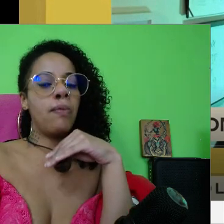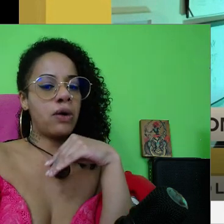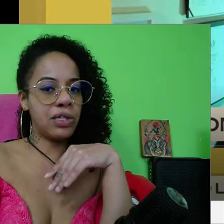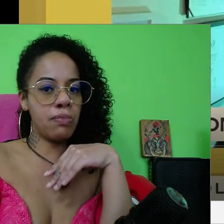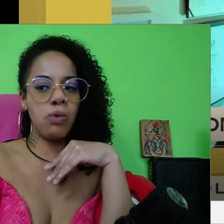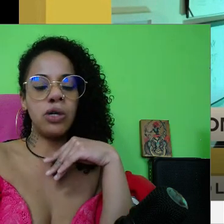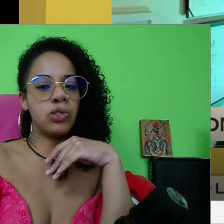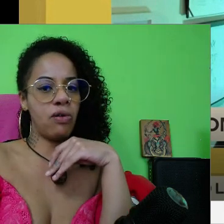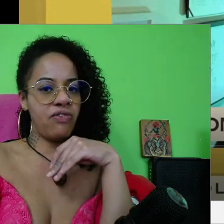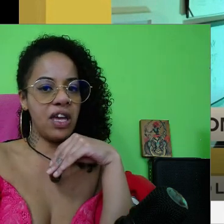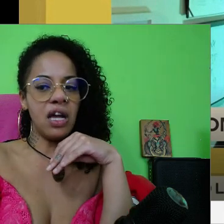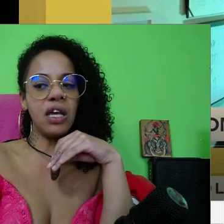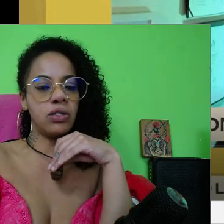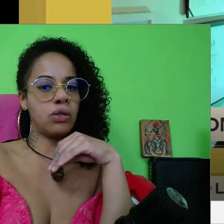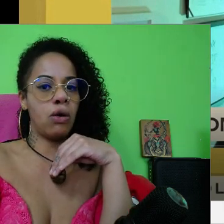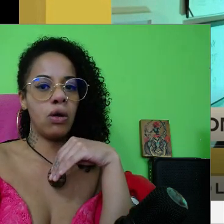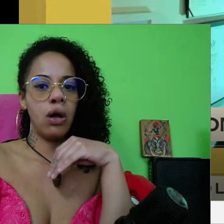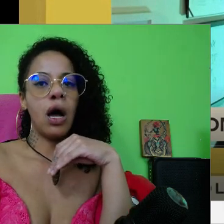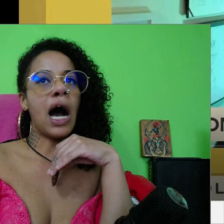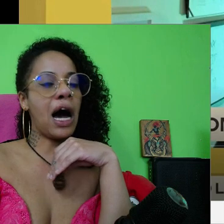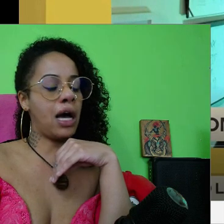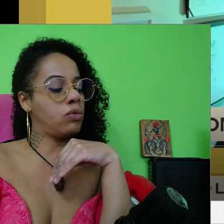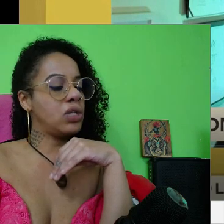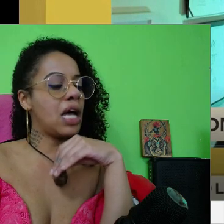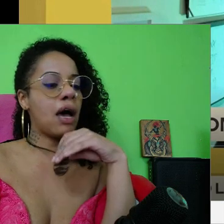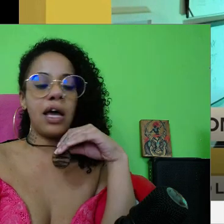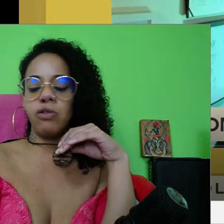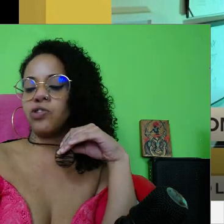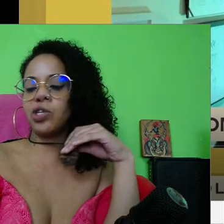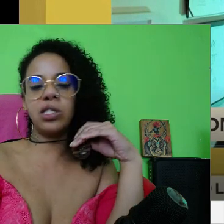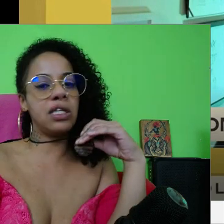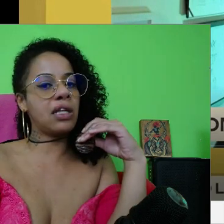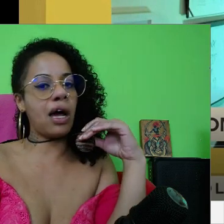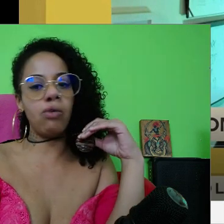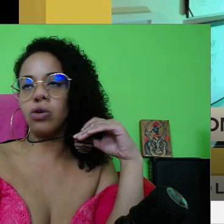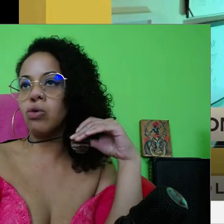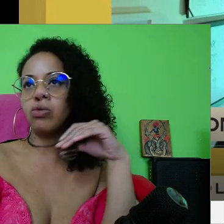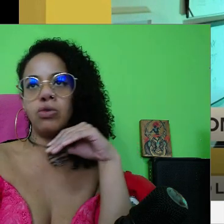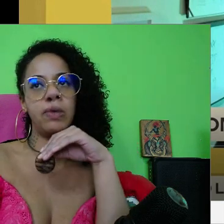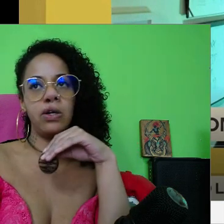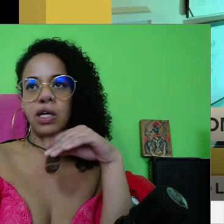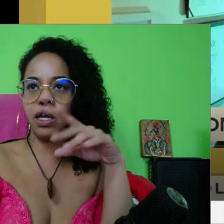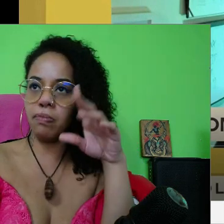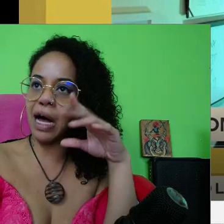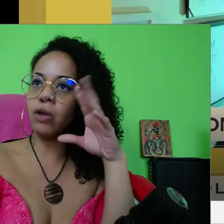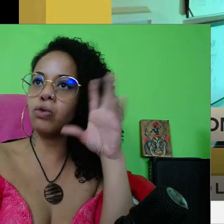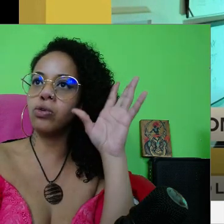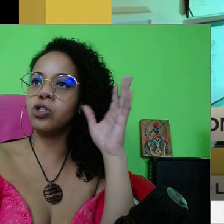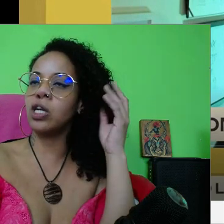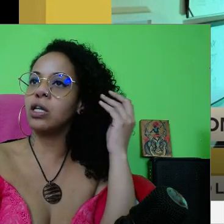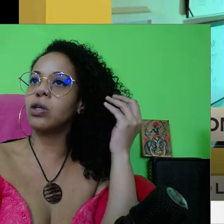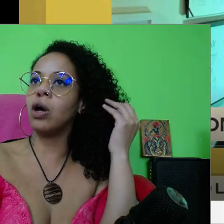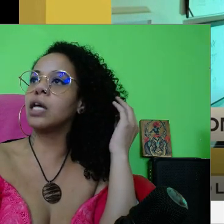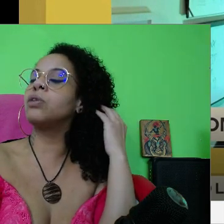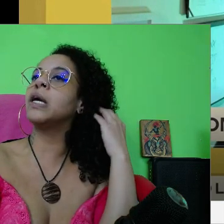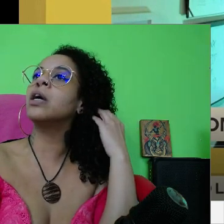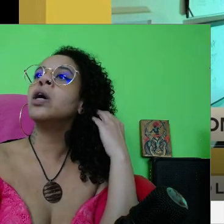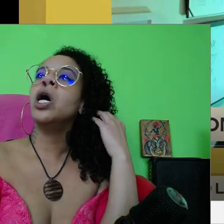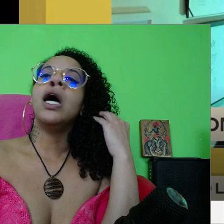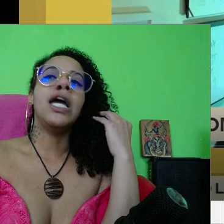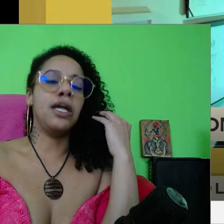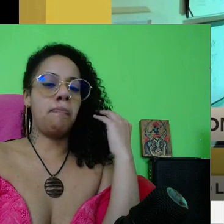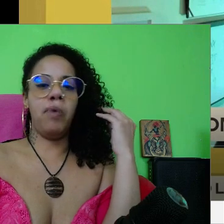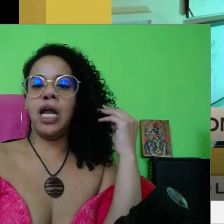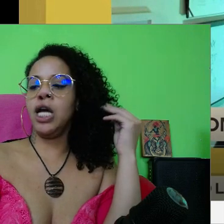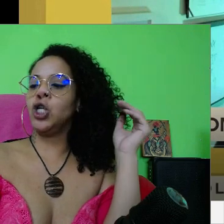é uma coisa meio anos 90 é isso ah não dá eu vou ter que citar o toguro mano aquele maluco direito